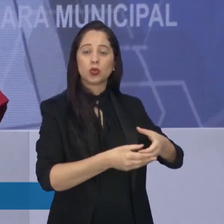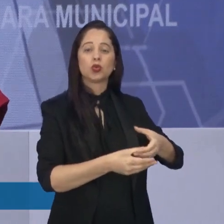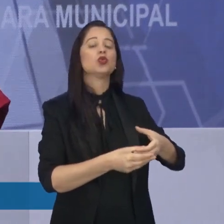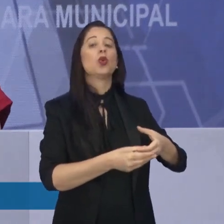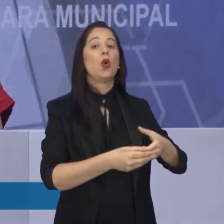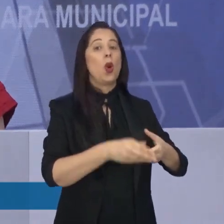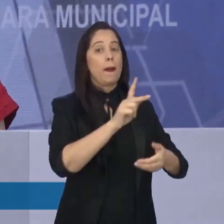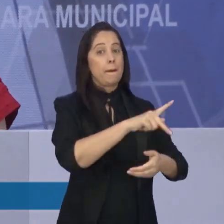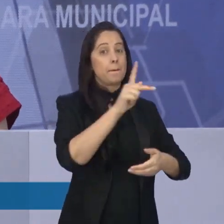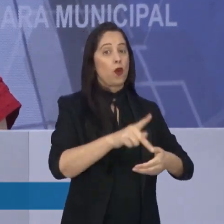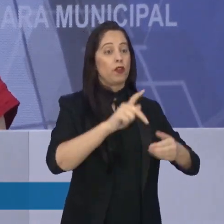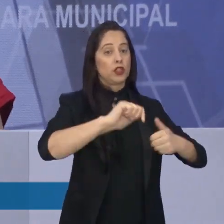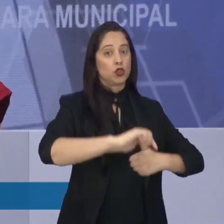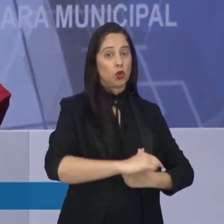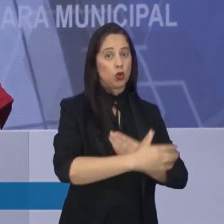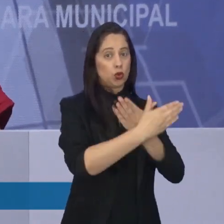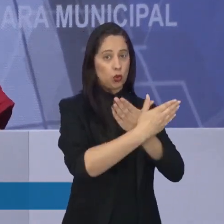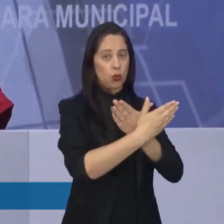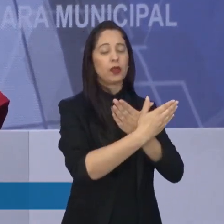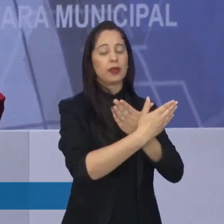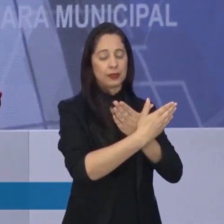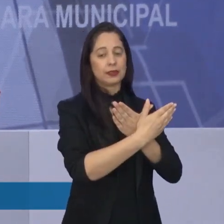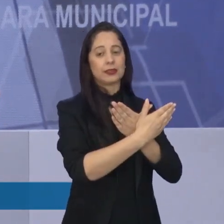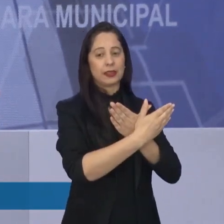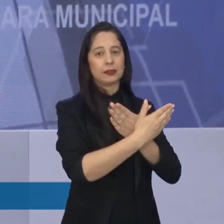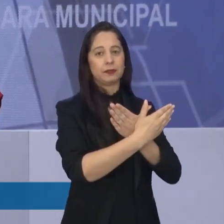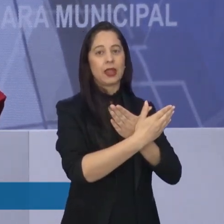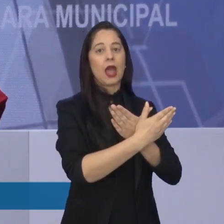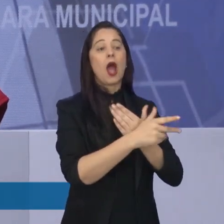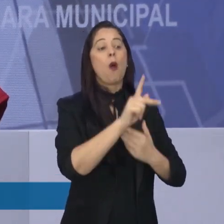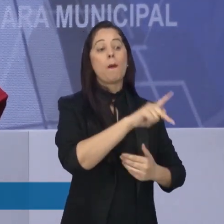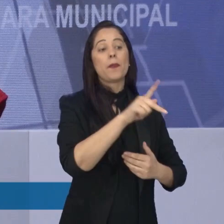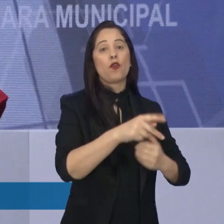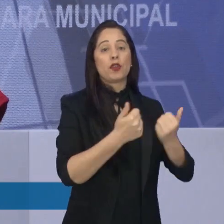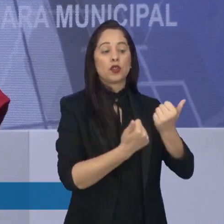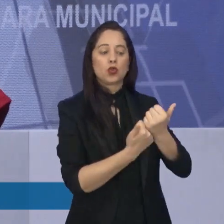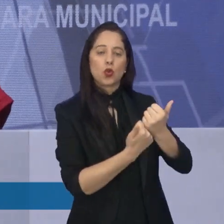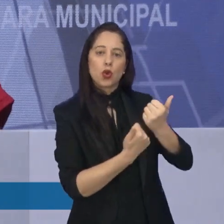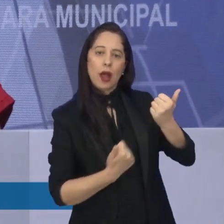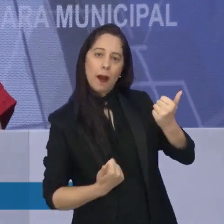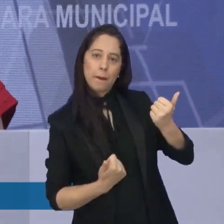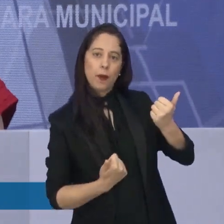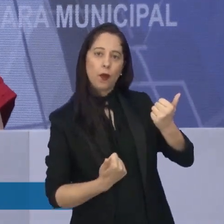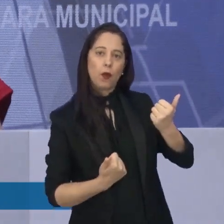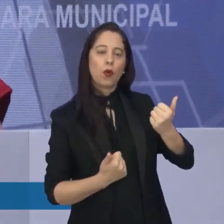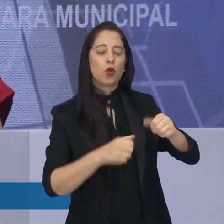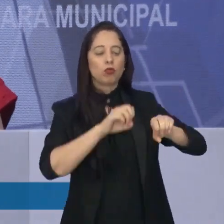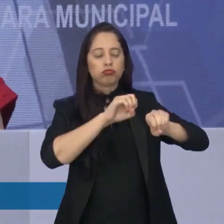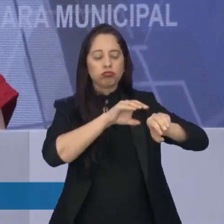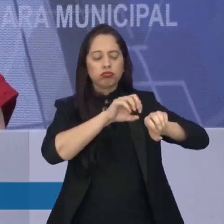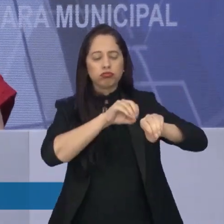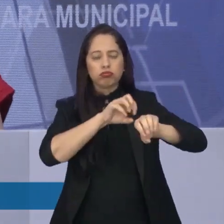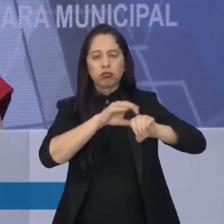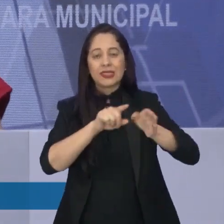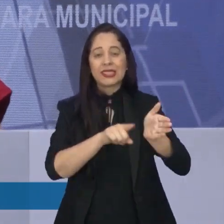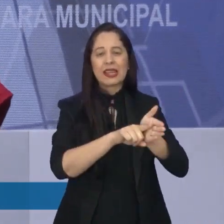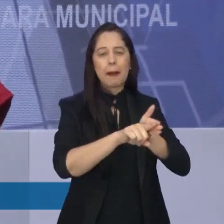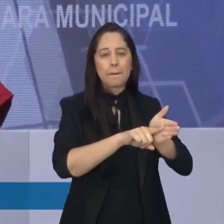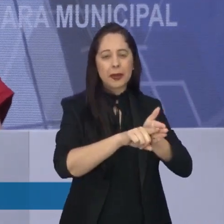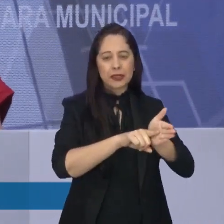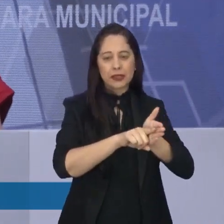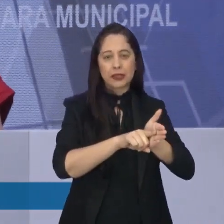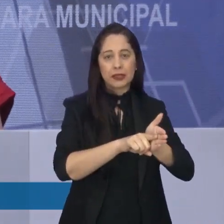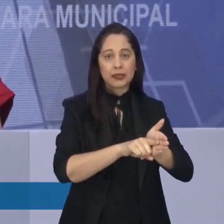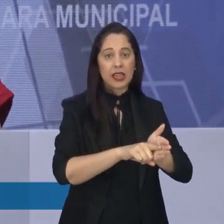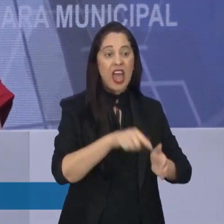do ITA, numa vaga para professor auxiliar de ensino na área de pesquisa operacional.